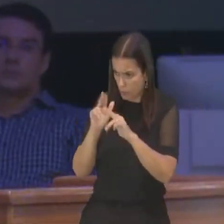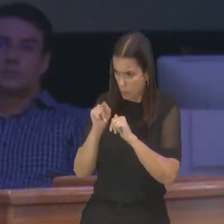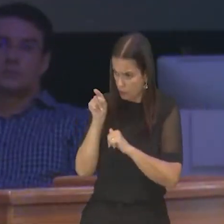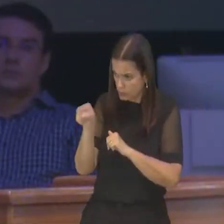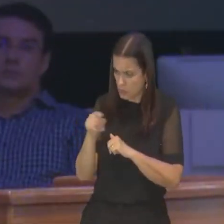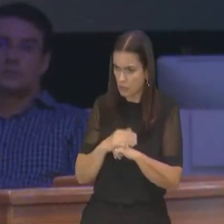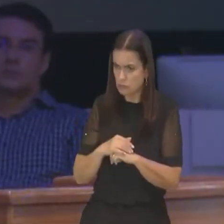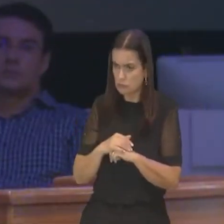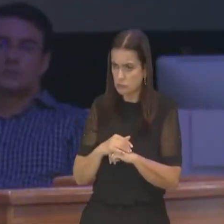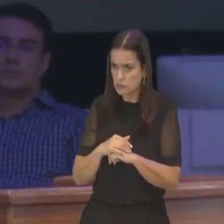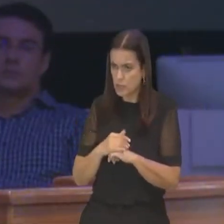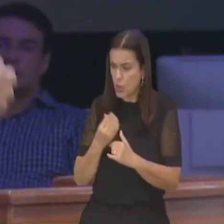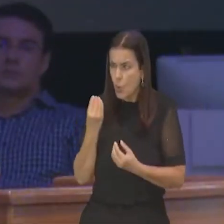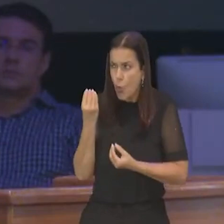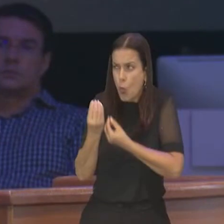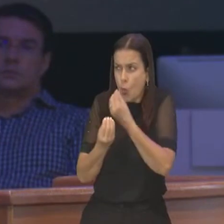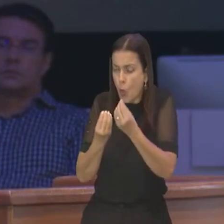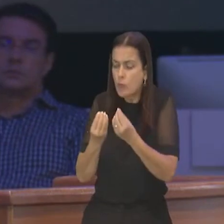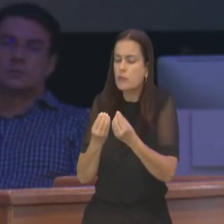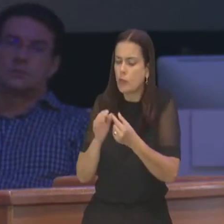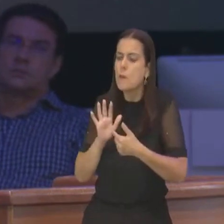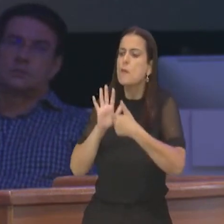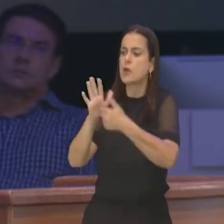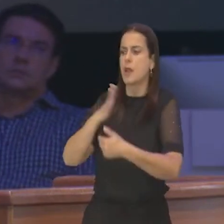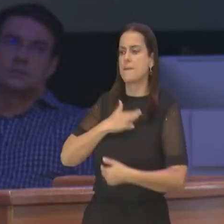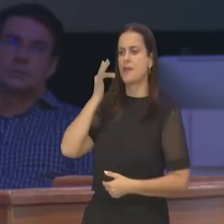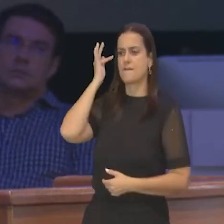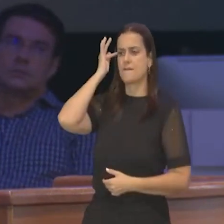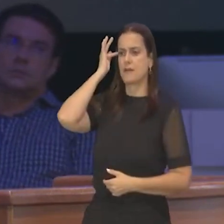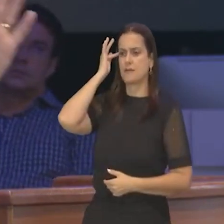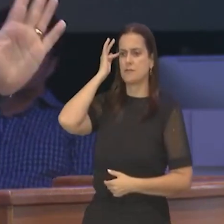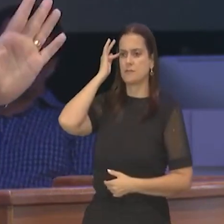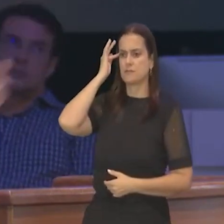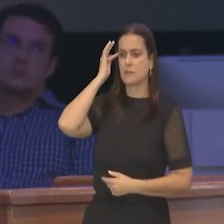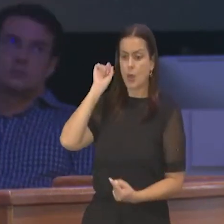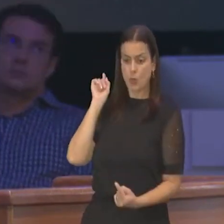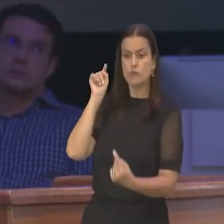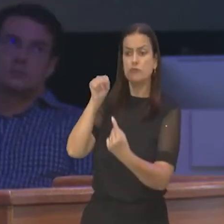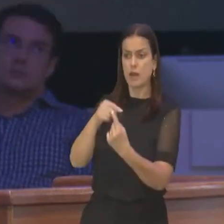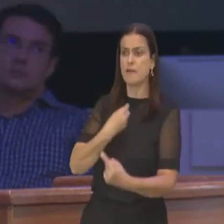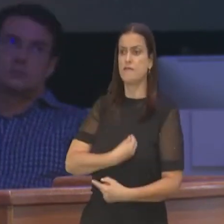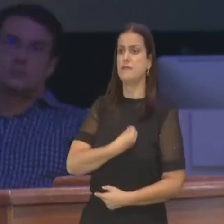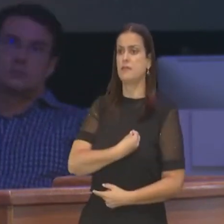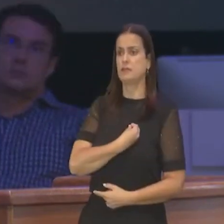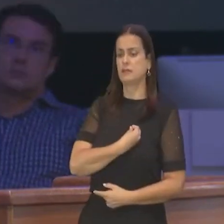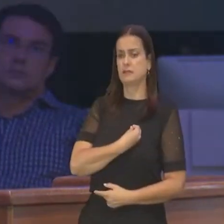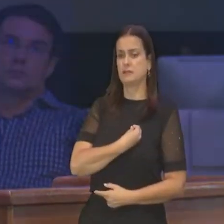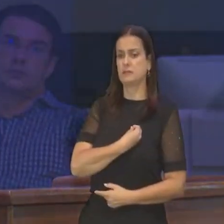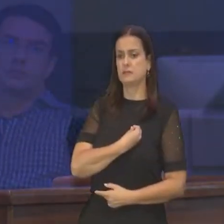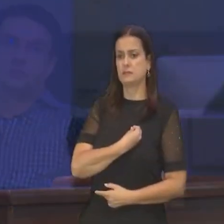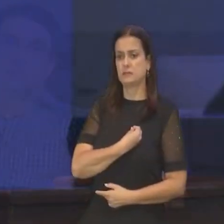eu vou manifestar a minha fé. É um propósito de vida.